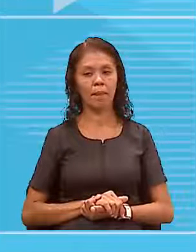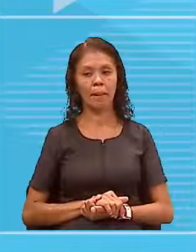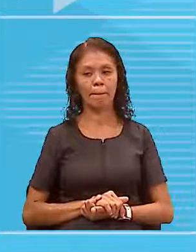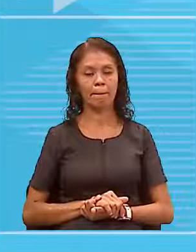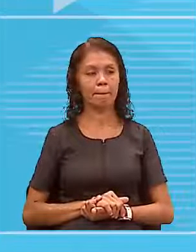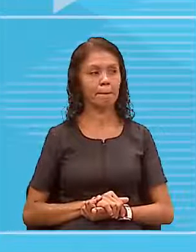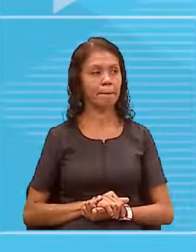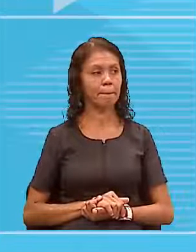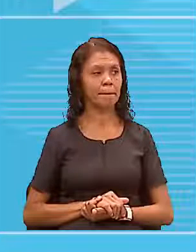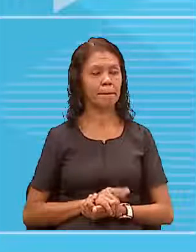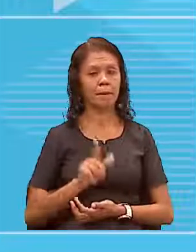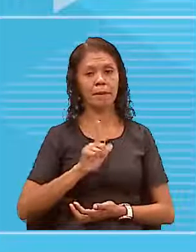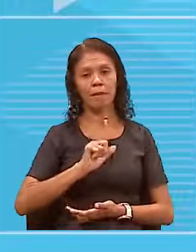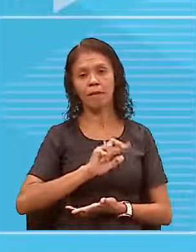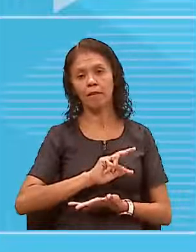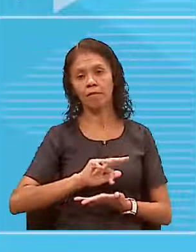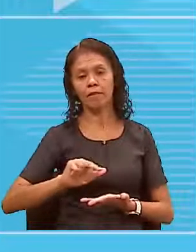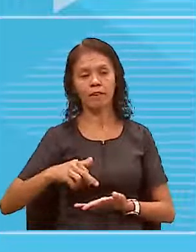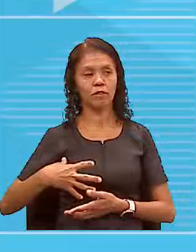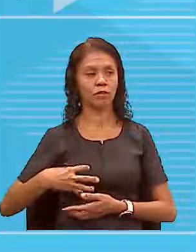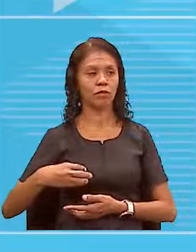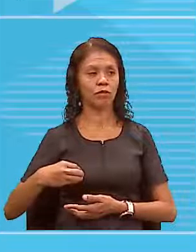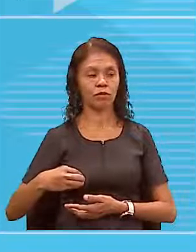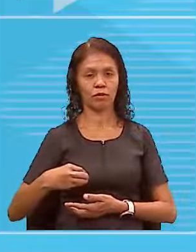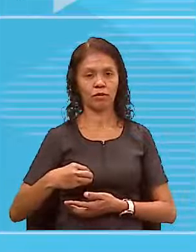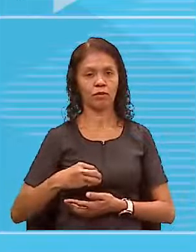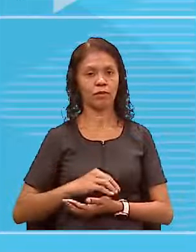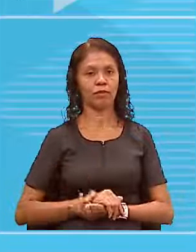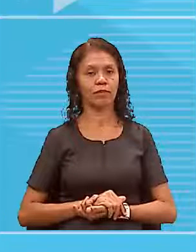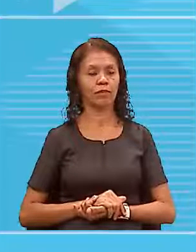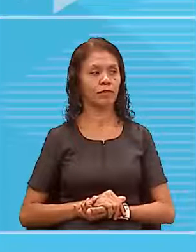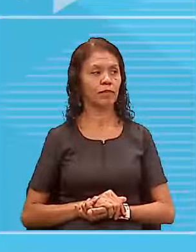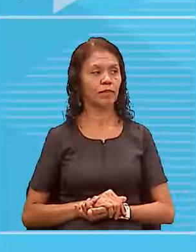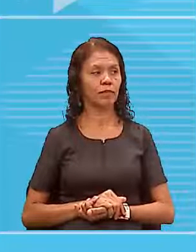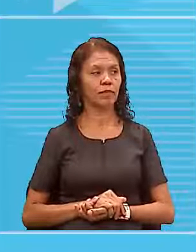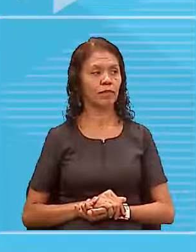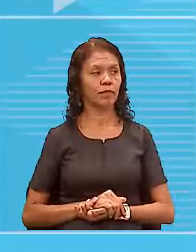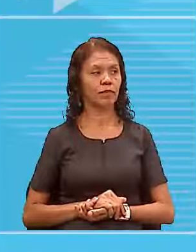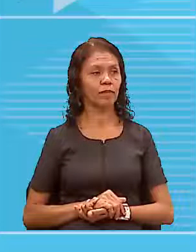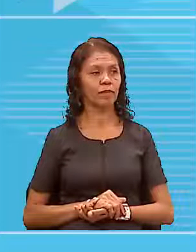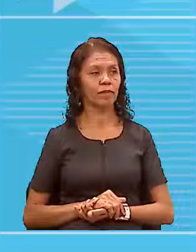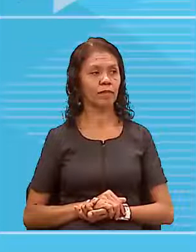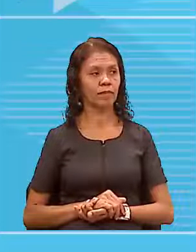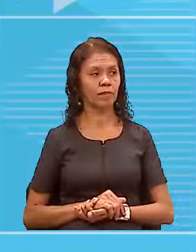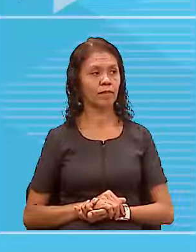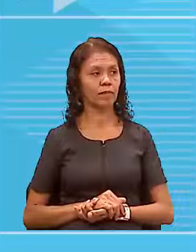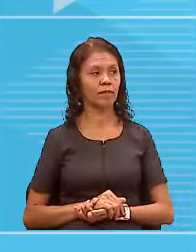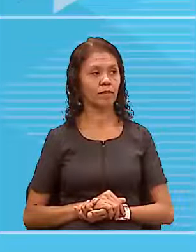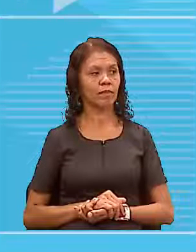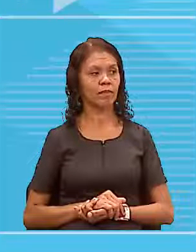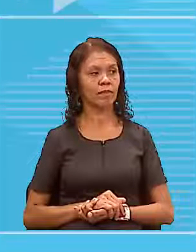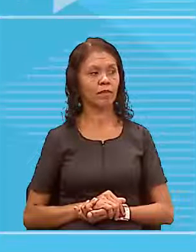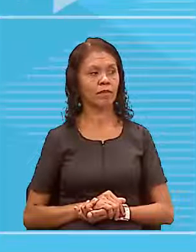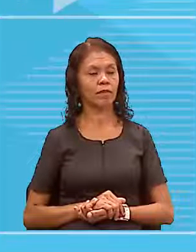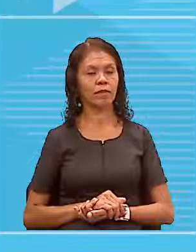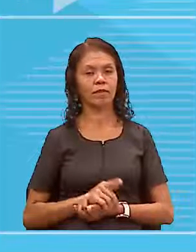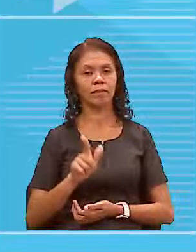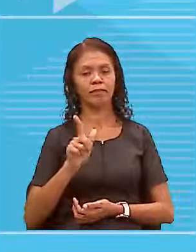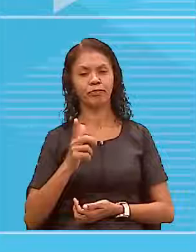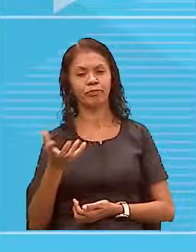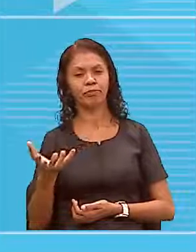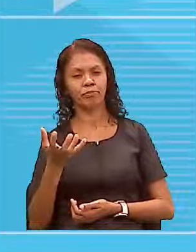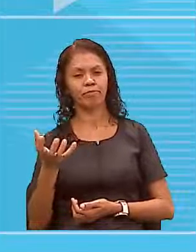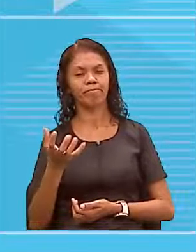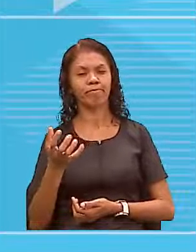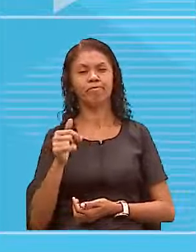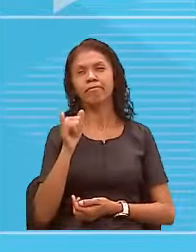37,5 tem muitos filhos nessa região, muito. Só que é pouco, eu queria uma meta. Por exemplo, uma região do